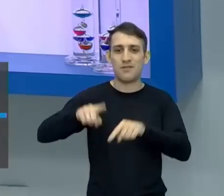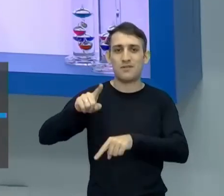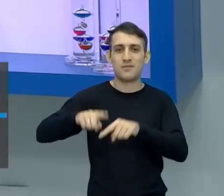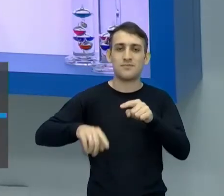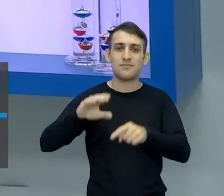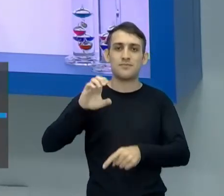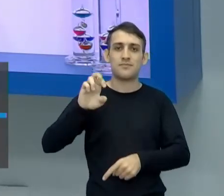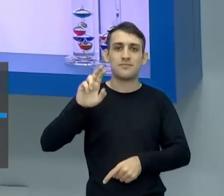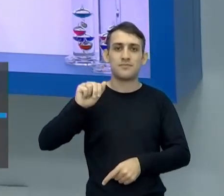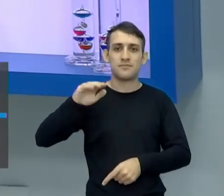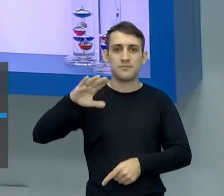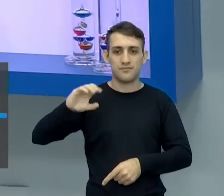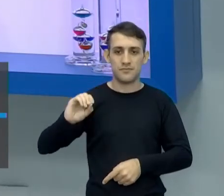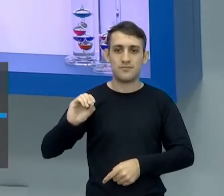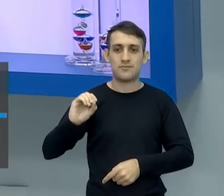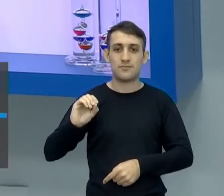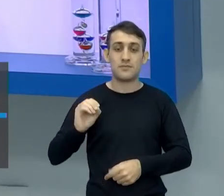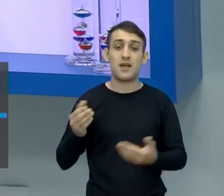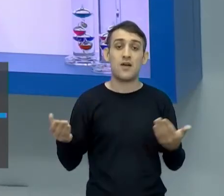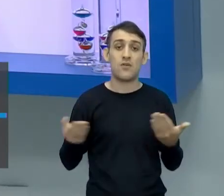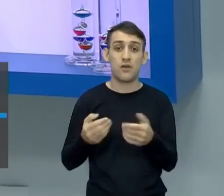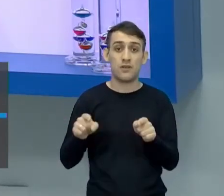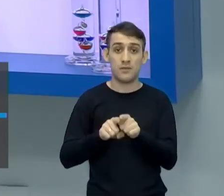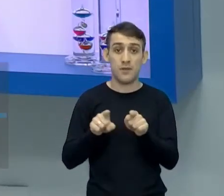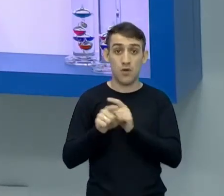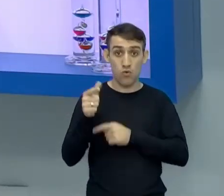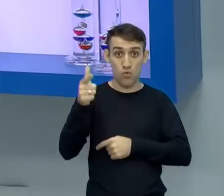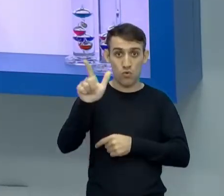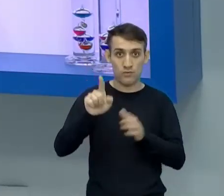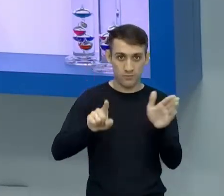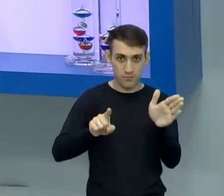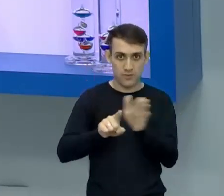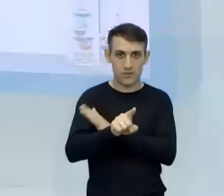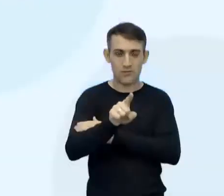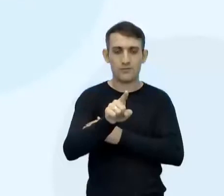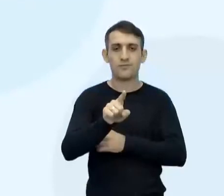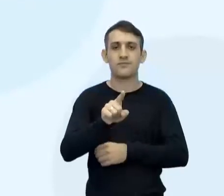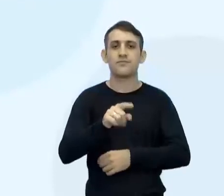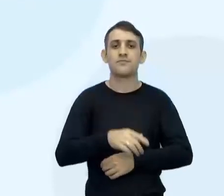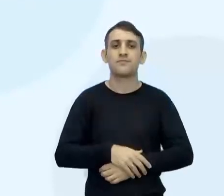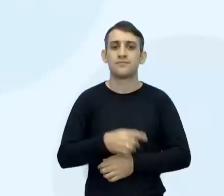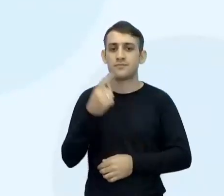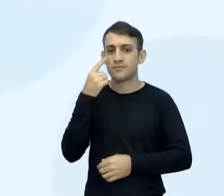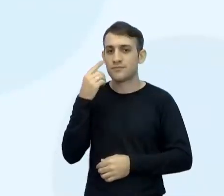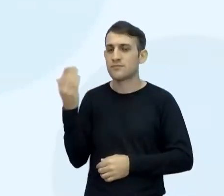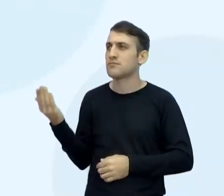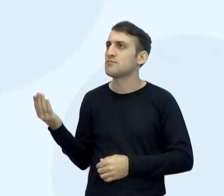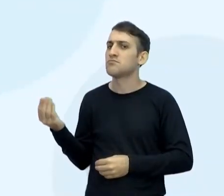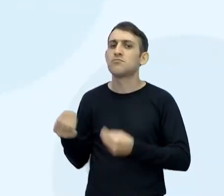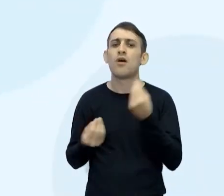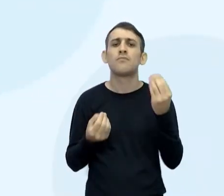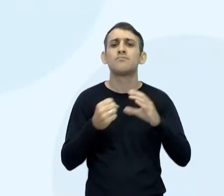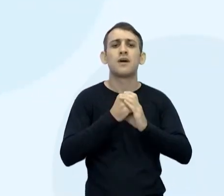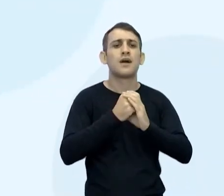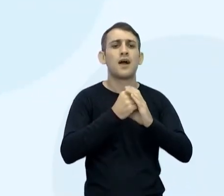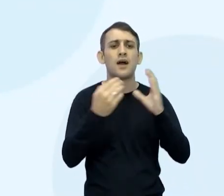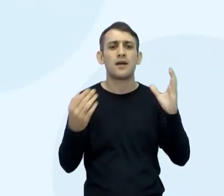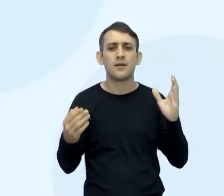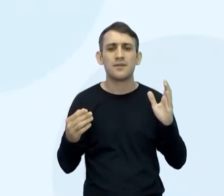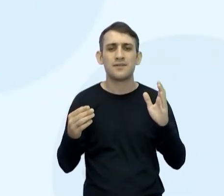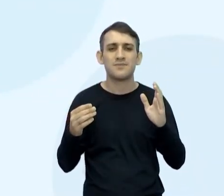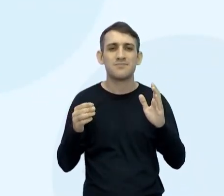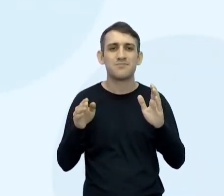E aí eu deixo aí mais uma perguntinha para a gente retomar aí. Quais as propriedades e características que são